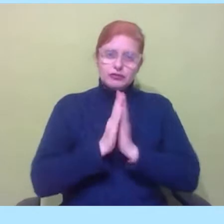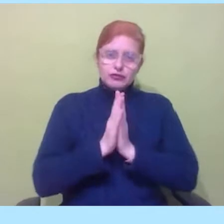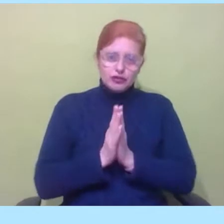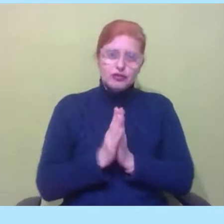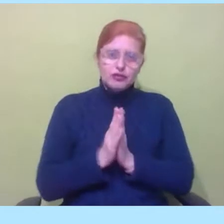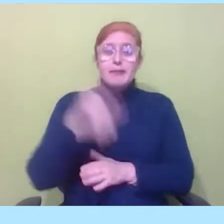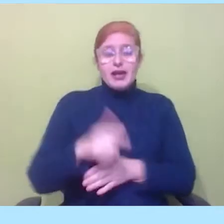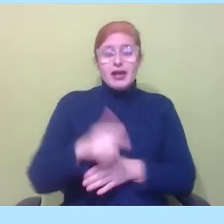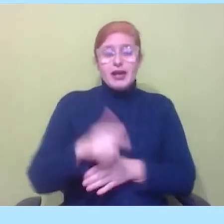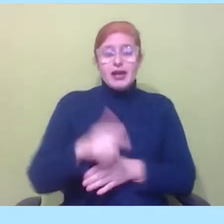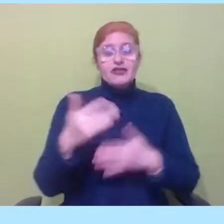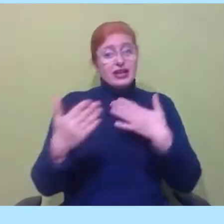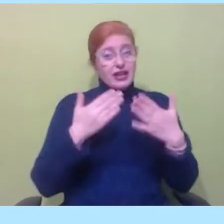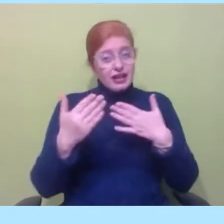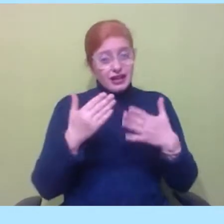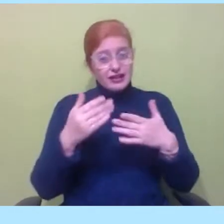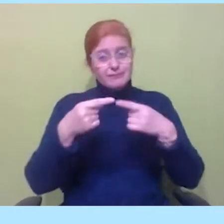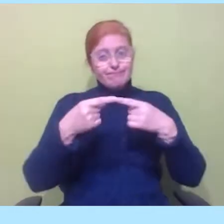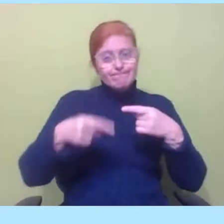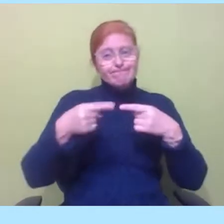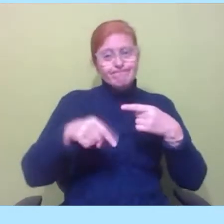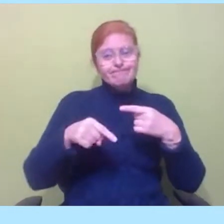aqui mesmo na conexão, tá bom?